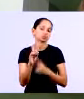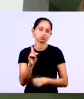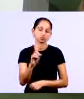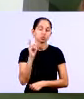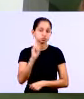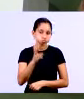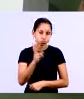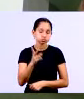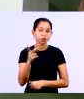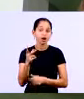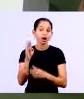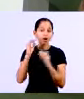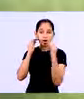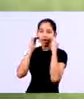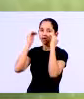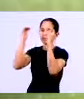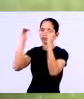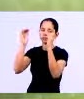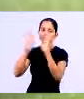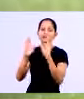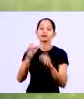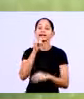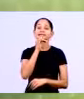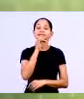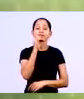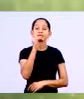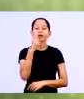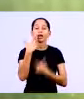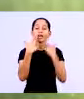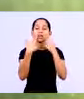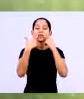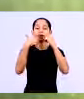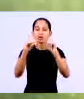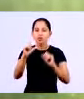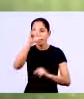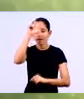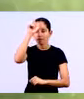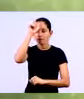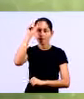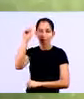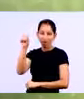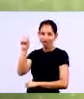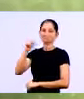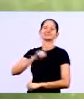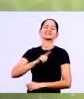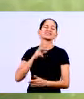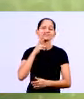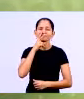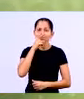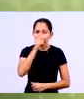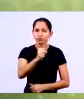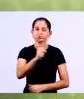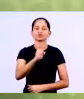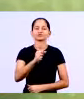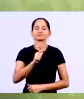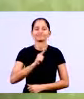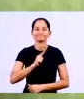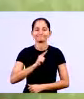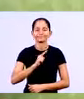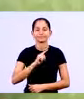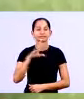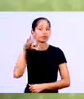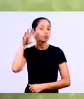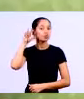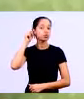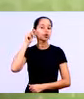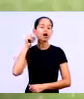palavras, né? Por quê? Porque no alemão, por exemplo, o trema é muito usado no alemão. O som